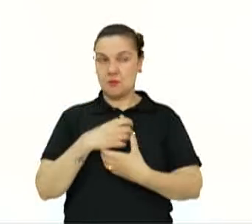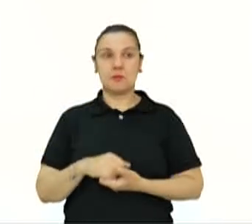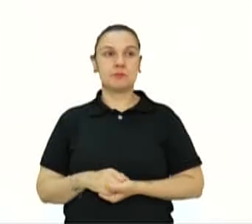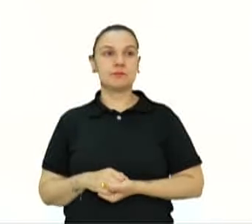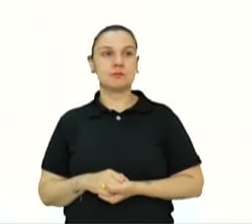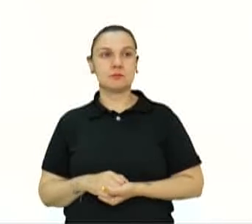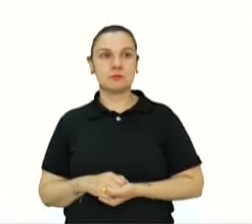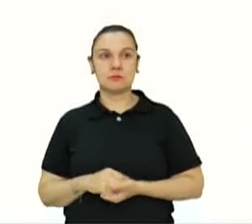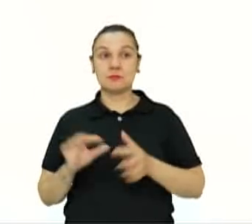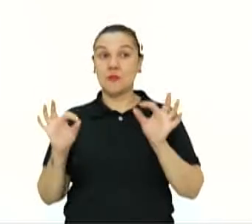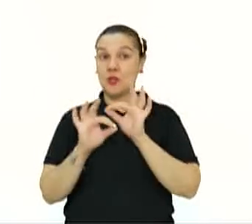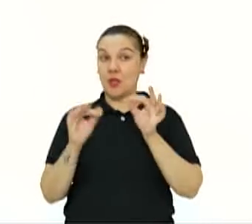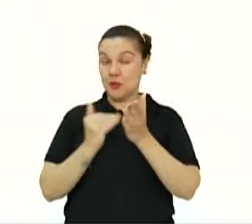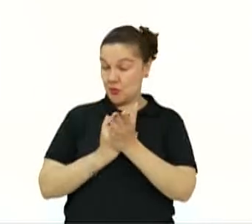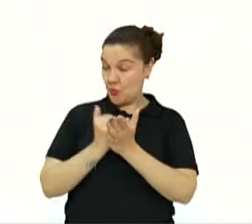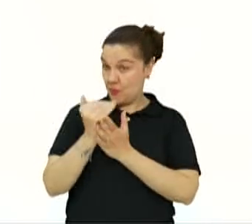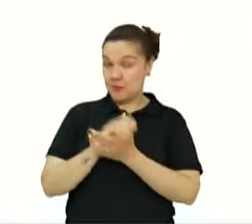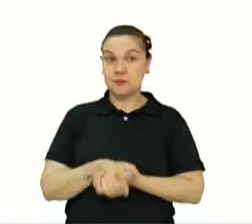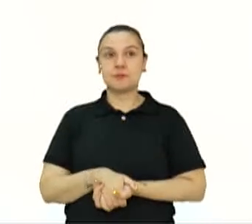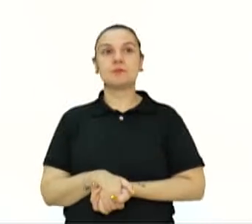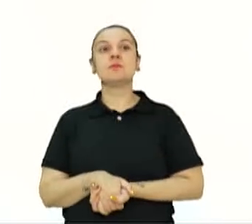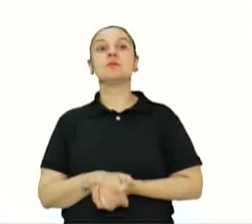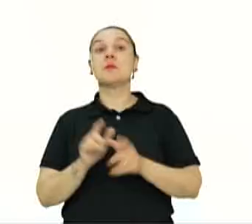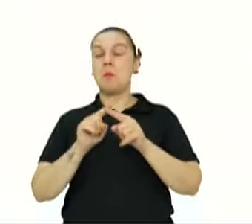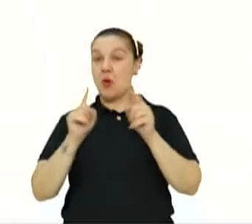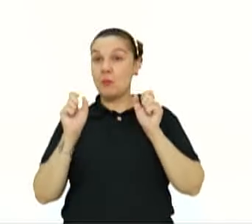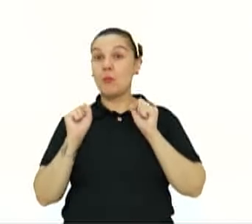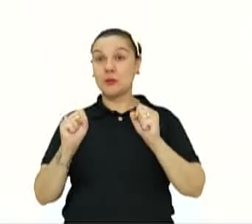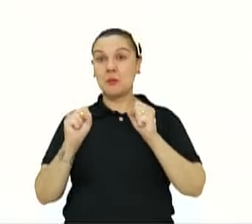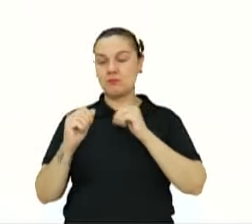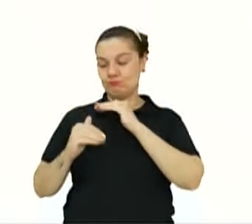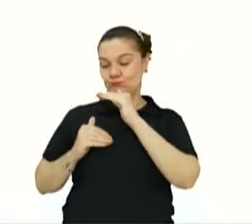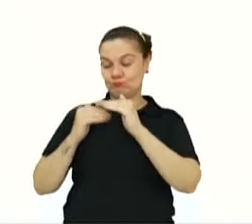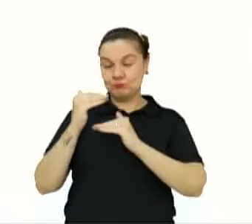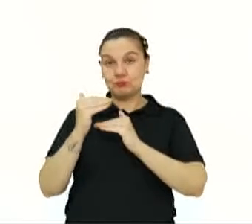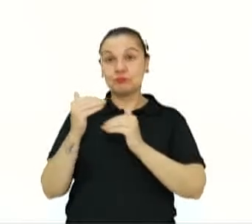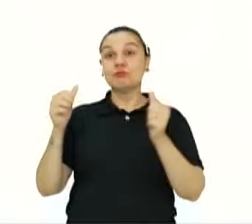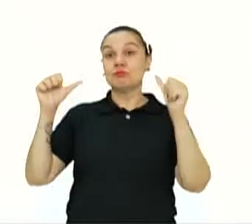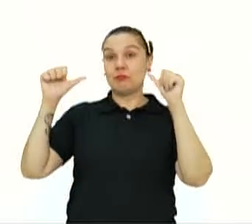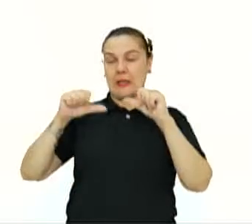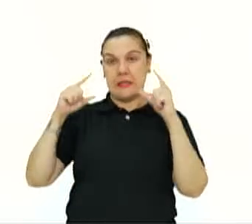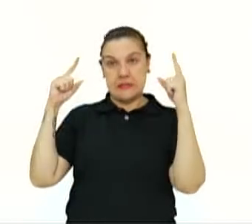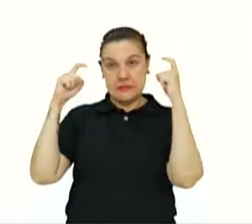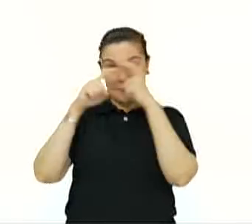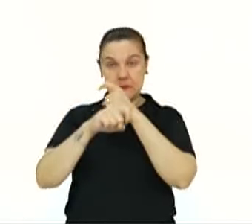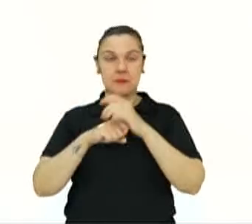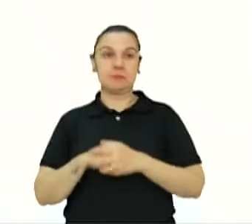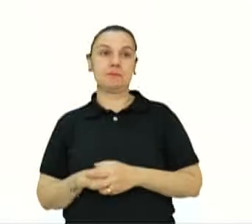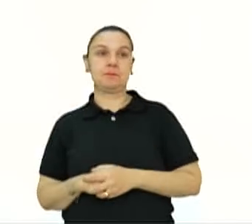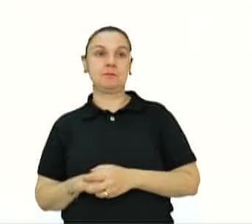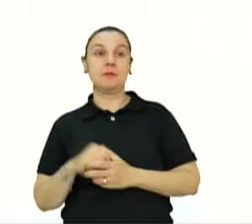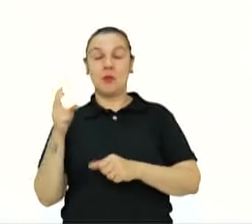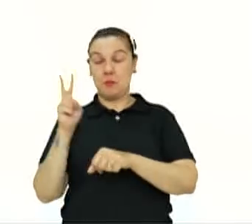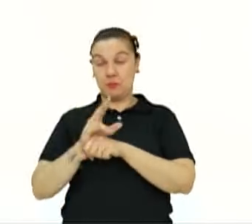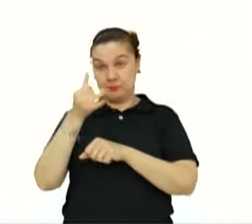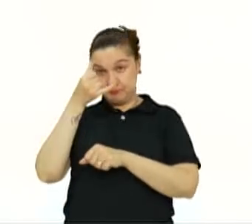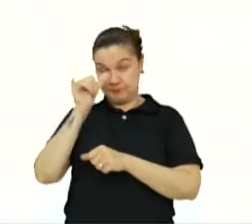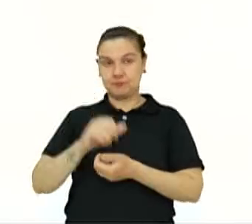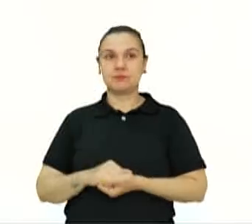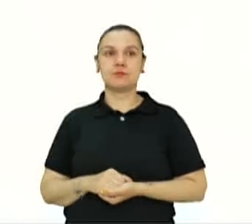não acontecer nada de início na pessoa, mas podem evoluir trazendo sérias complicações. Então é bom